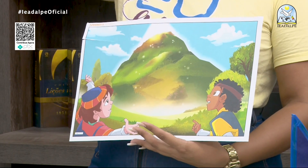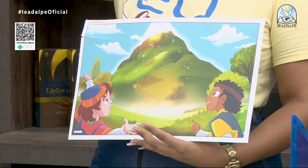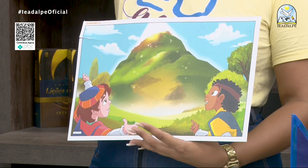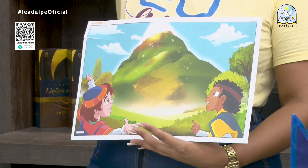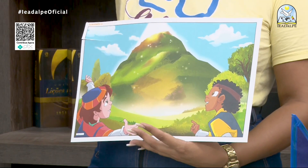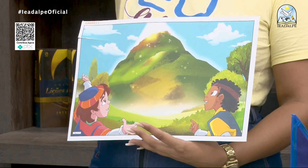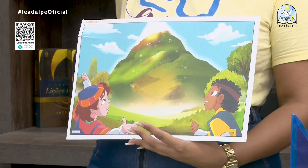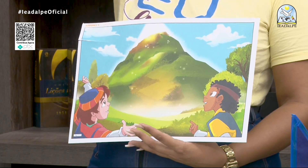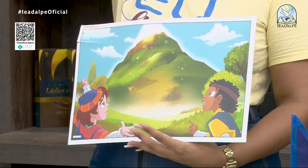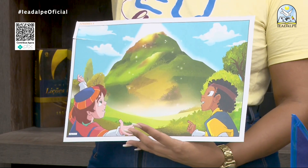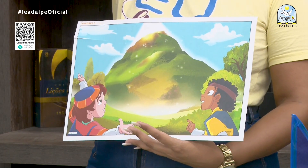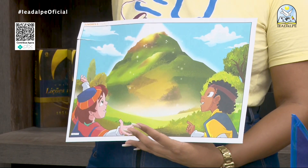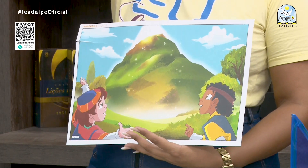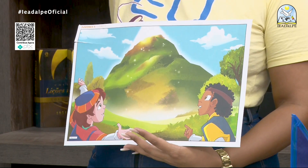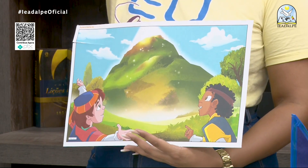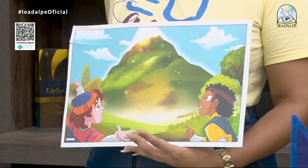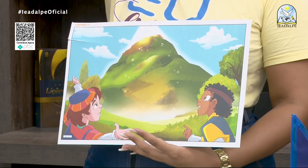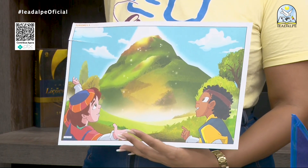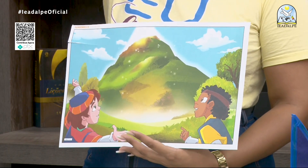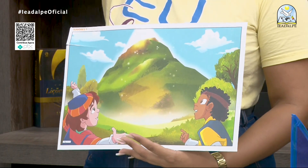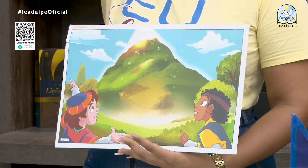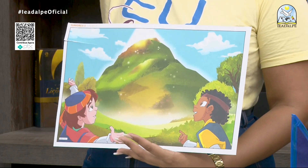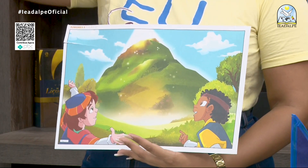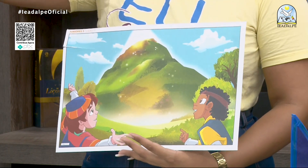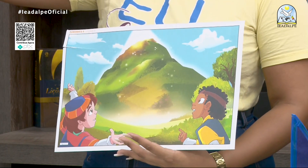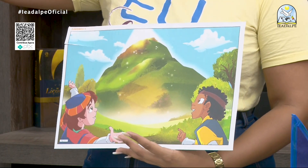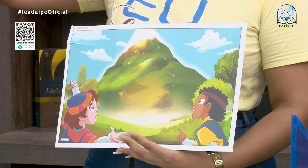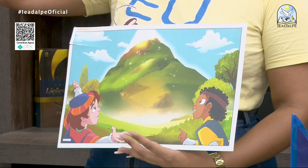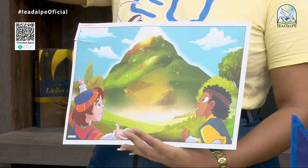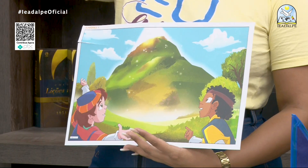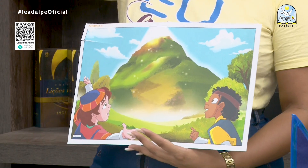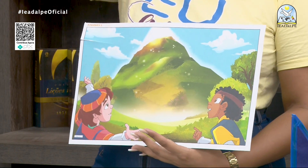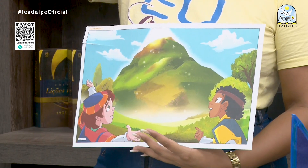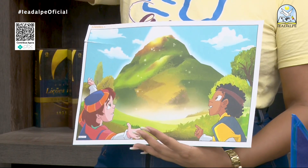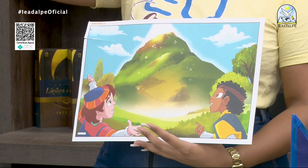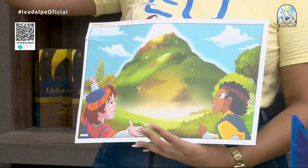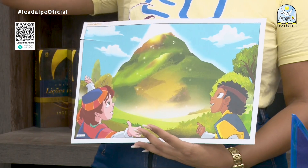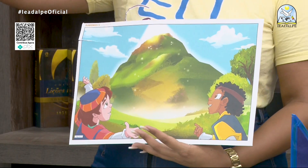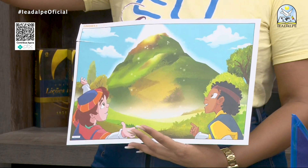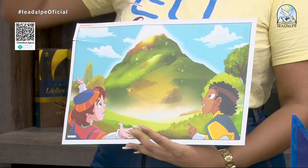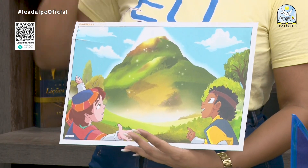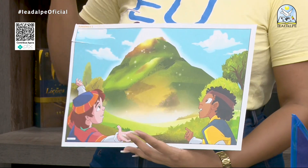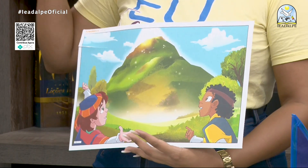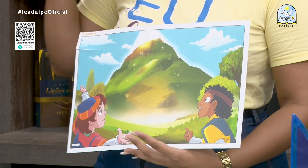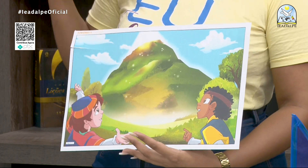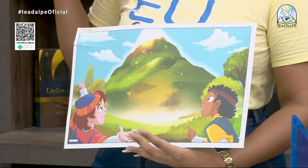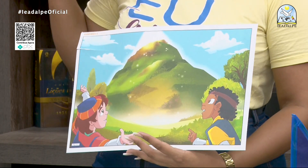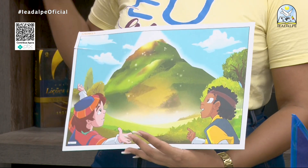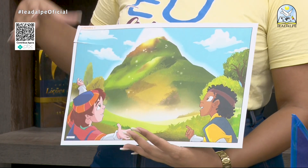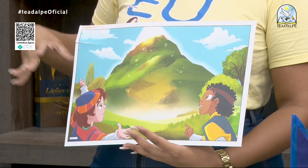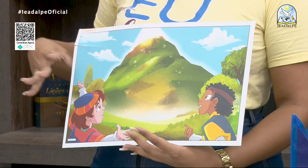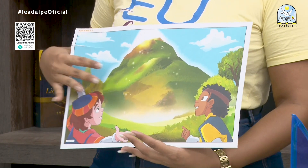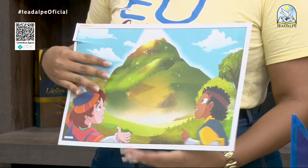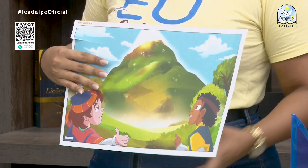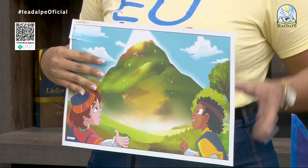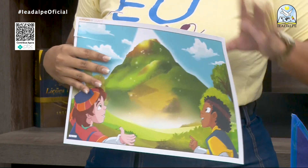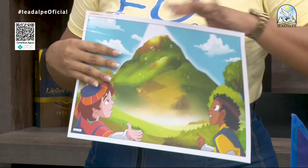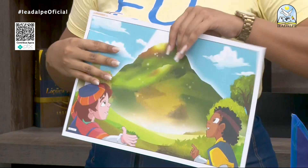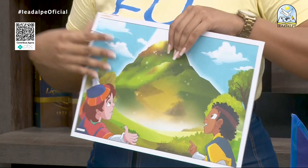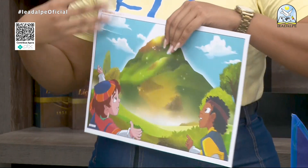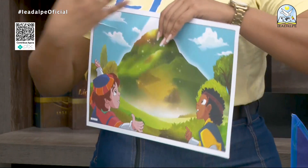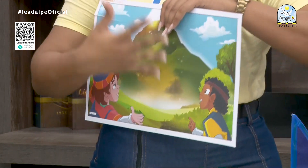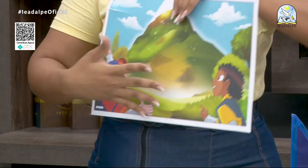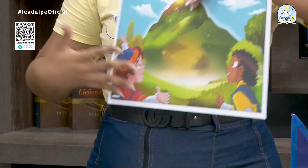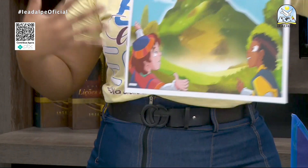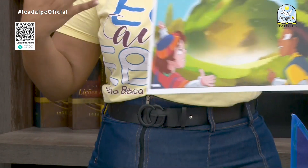que que fica por alto do monte? O céu. Deus está lá no céu. Então é de lá, das alturas, que vem o nosso socorro. Então